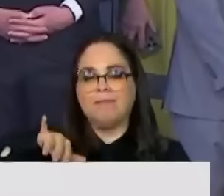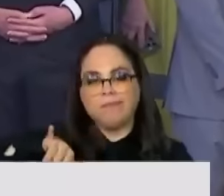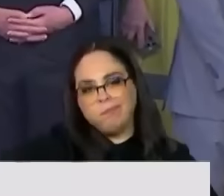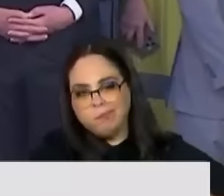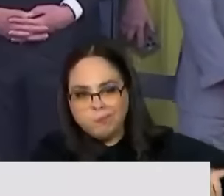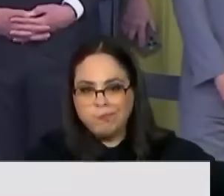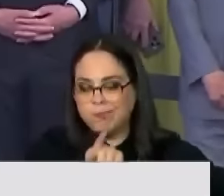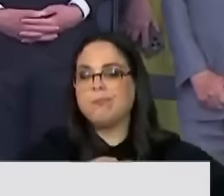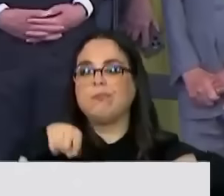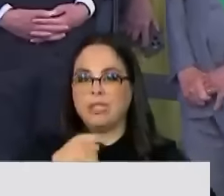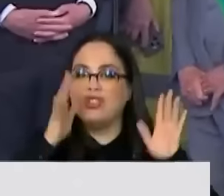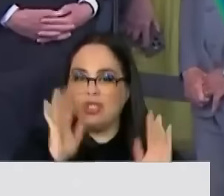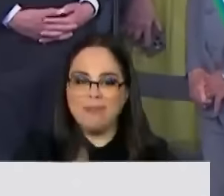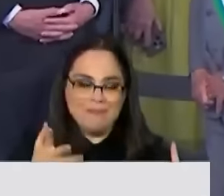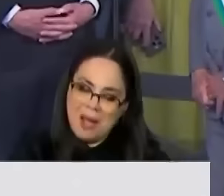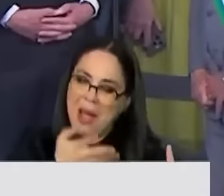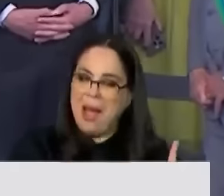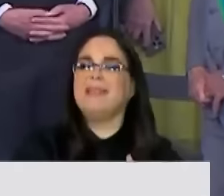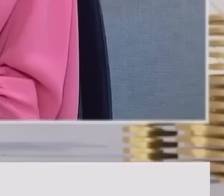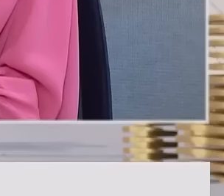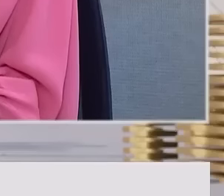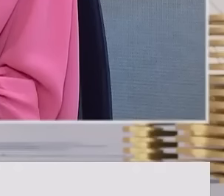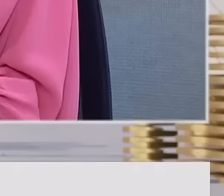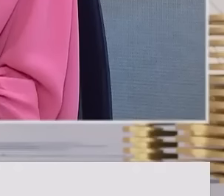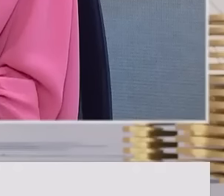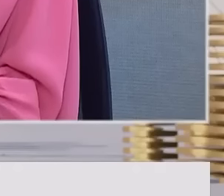agora. Luciana, muito bom dia para você.